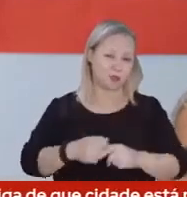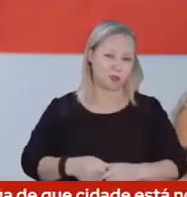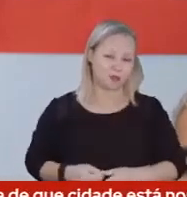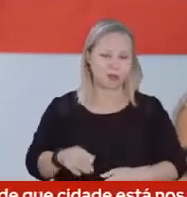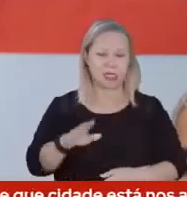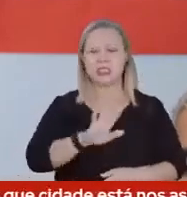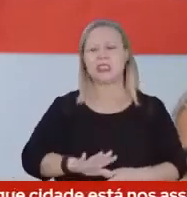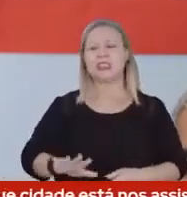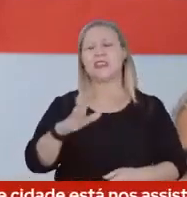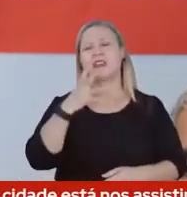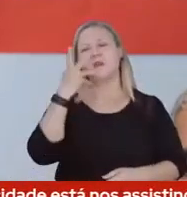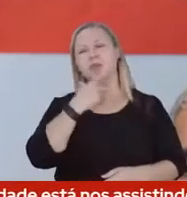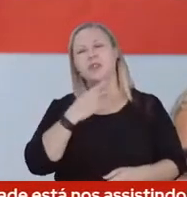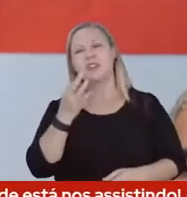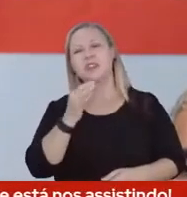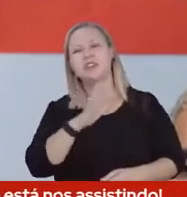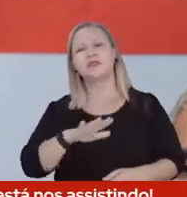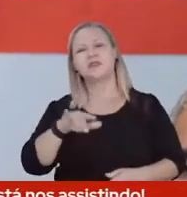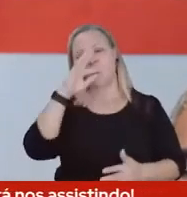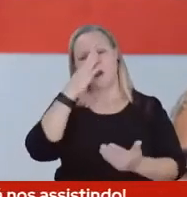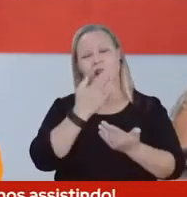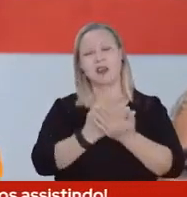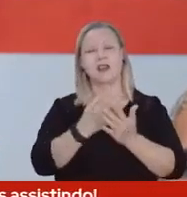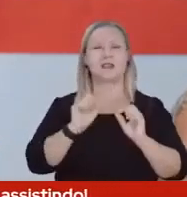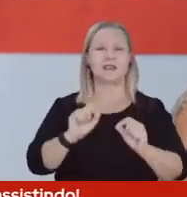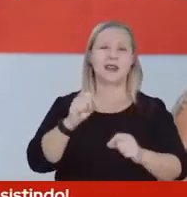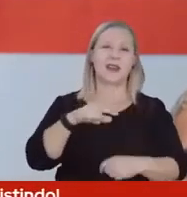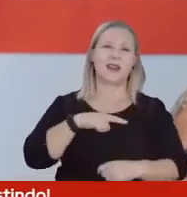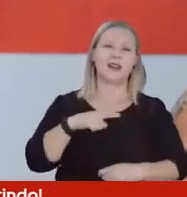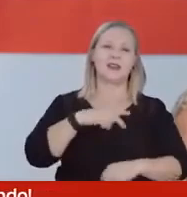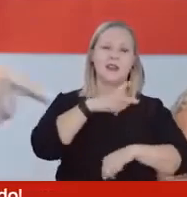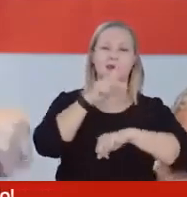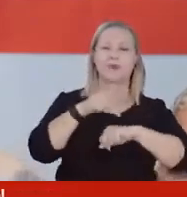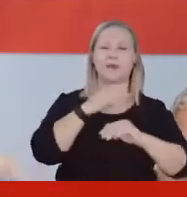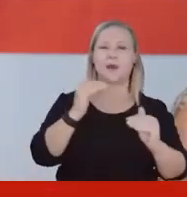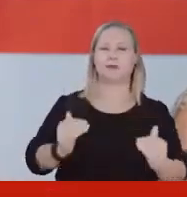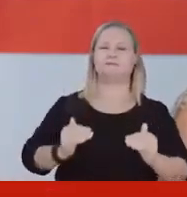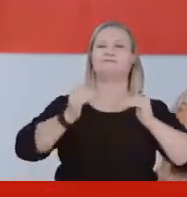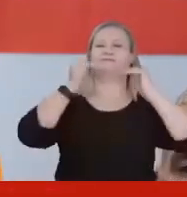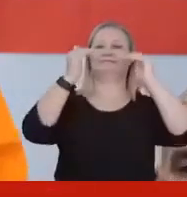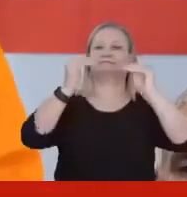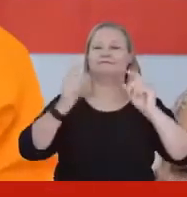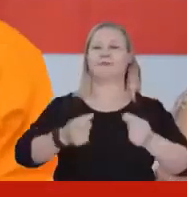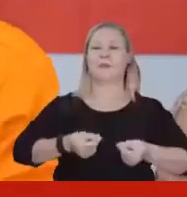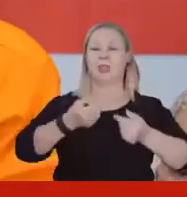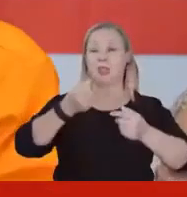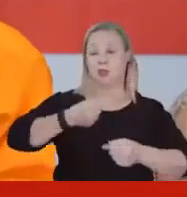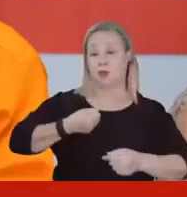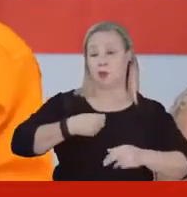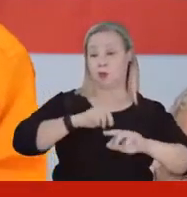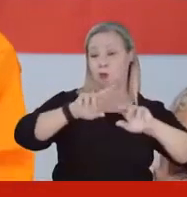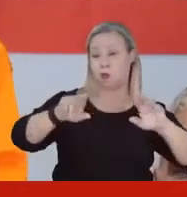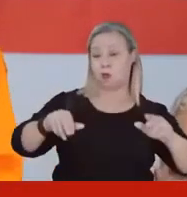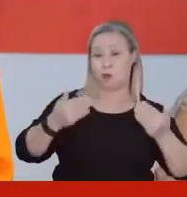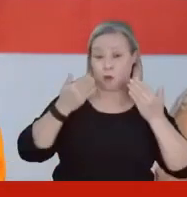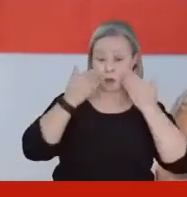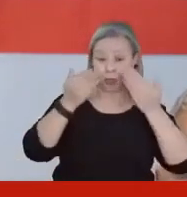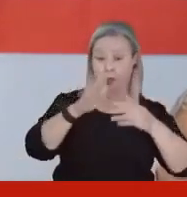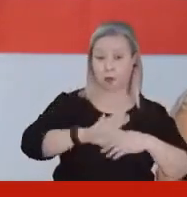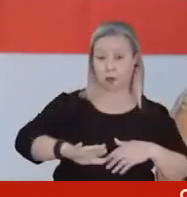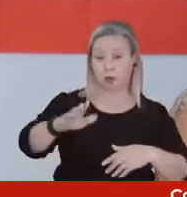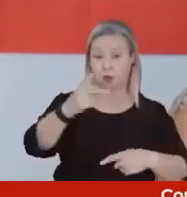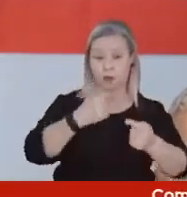nós acreditamos que temos que ser um país soberano, que os números que foram apresentados aqui por todos os economistas são